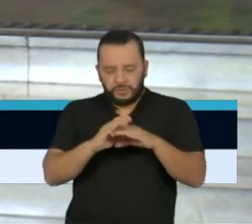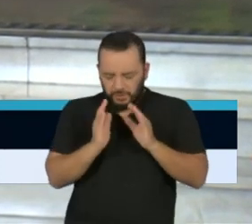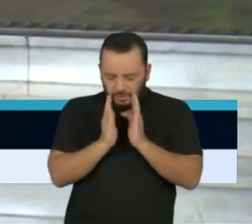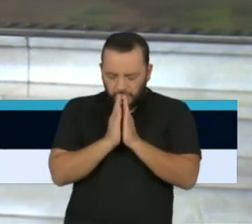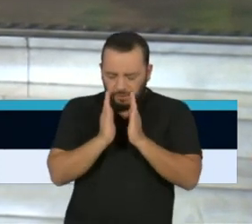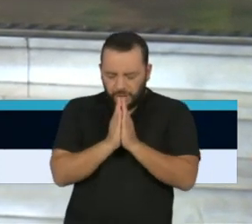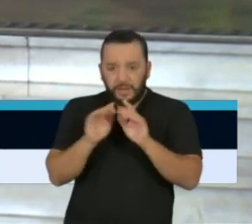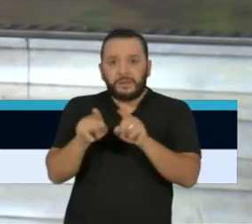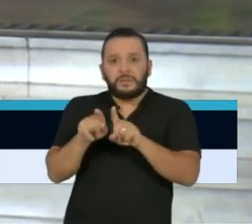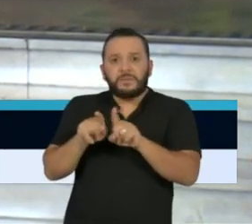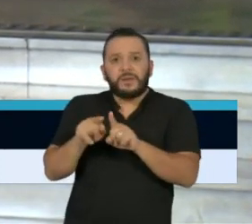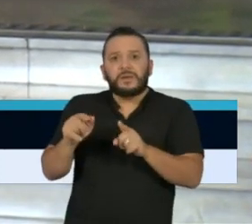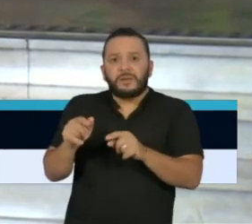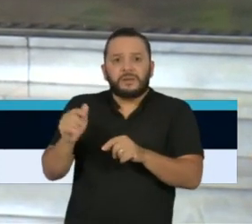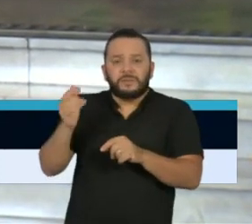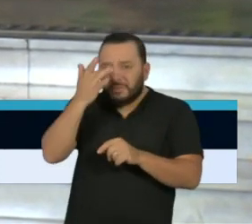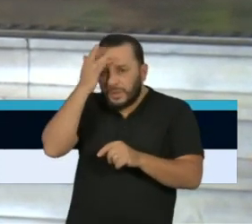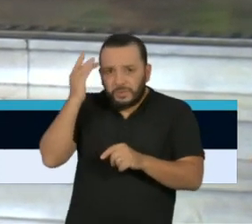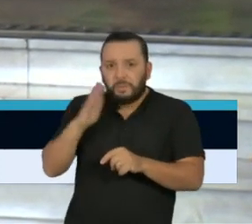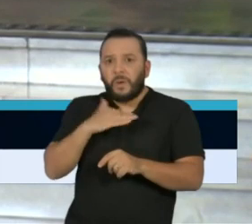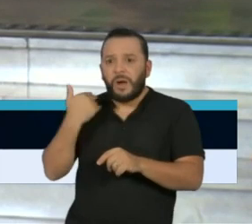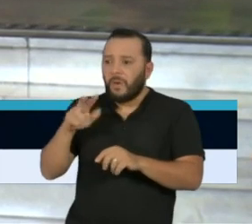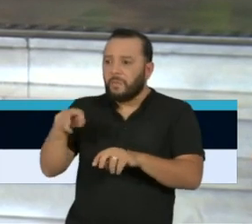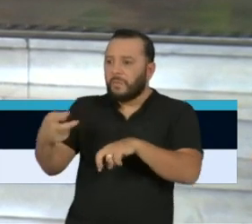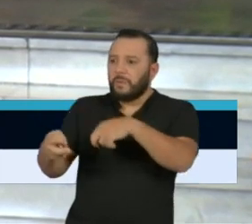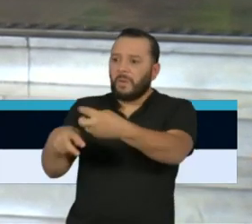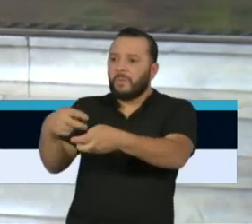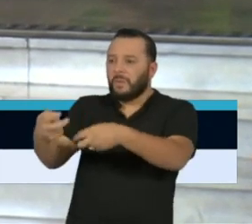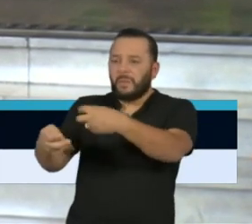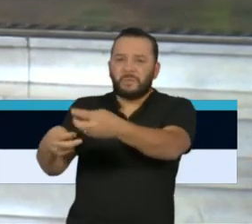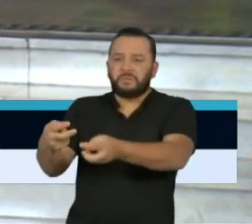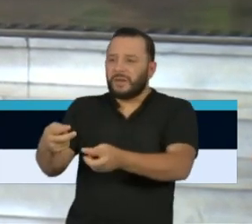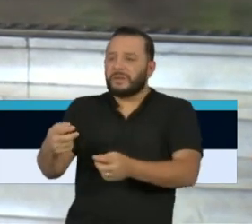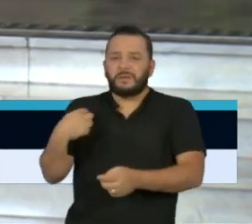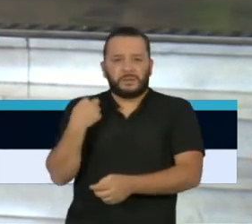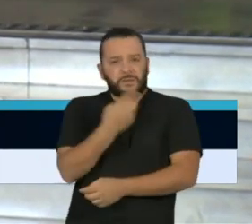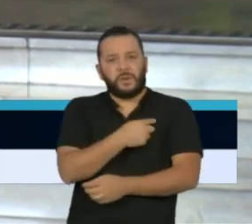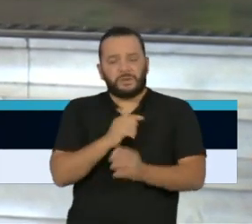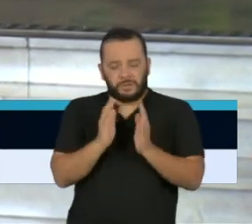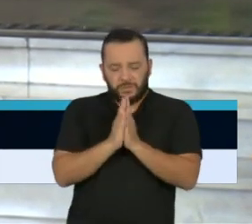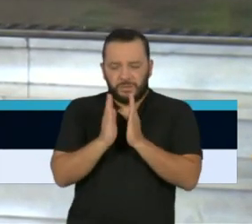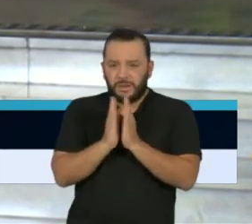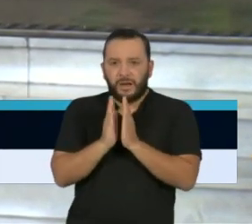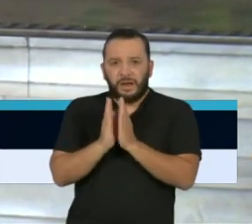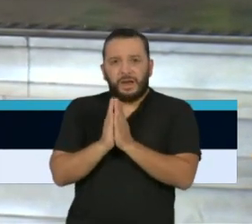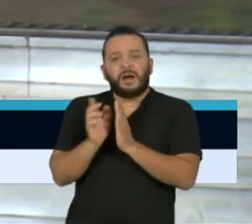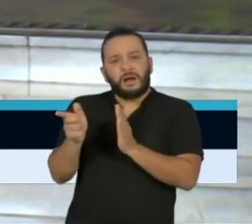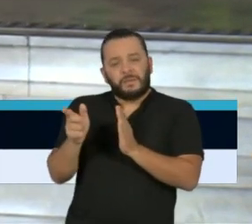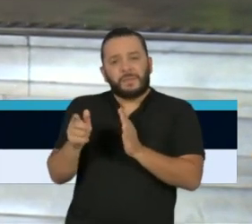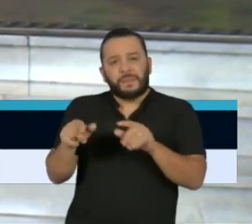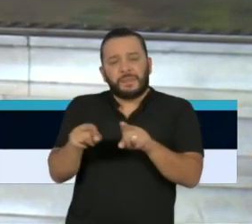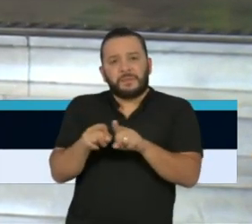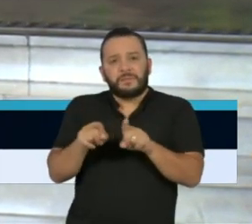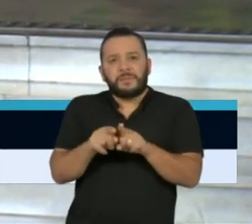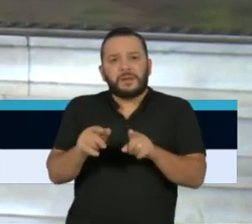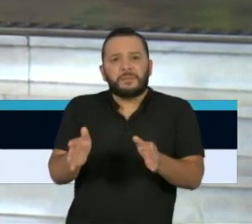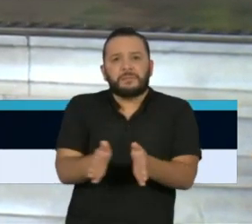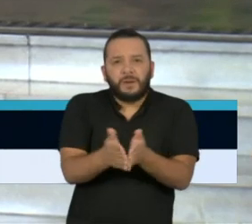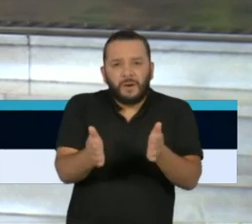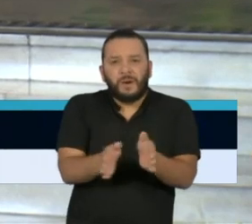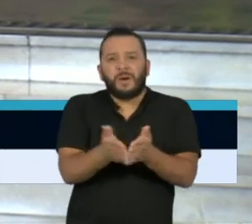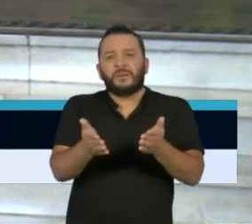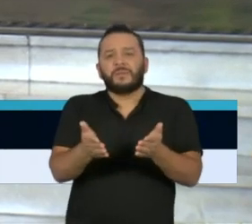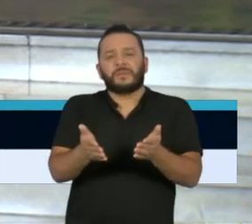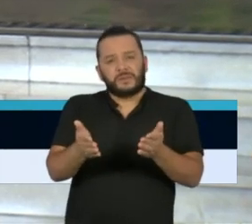que perderam a vida e nos solidarizarmos com aqueles que são os mais desprotegidos, os mais